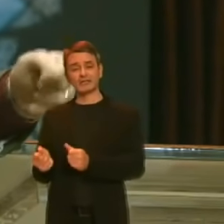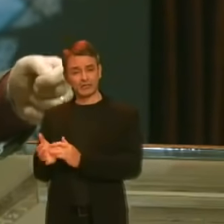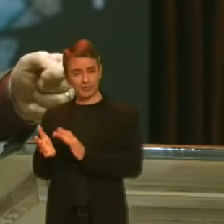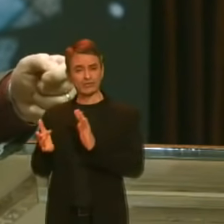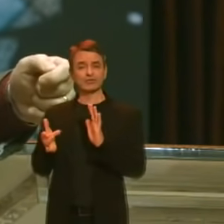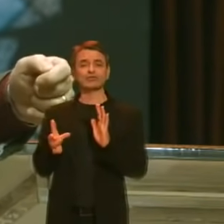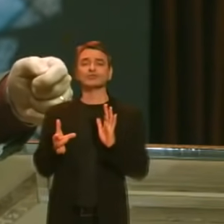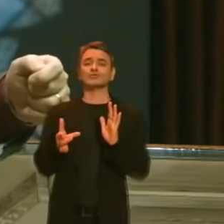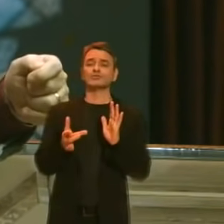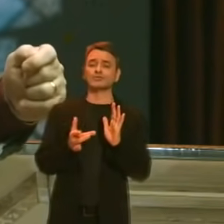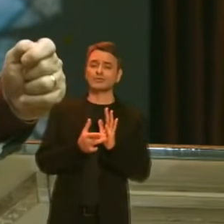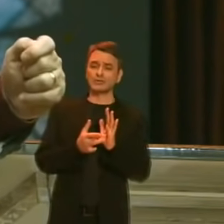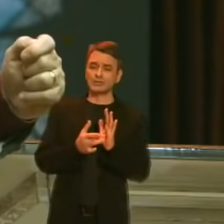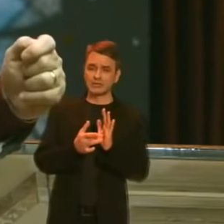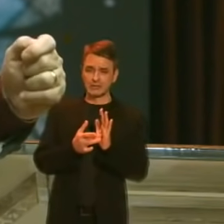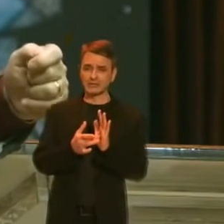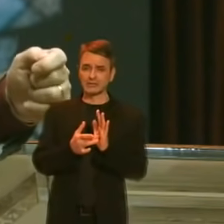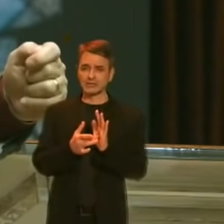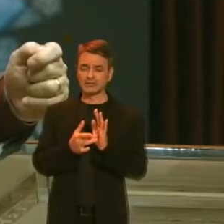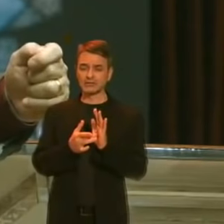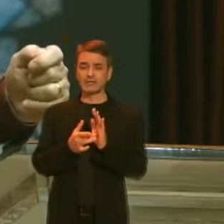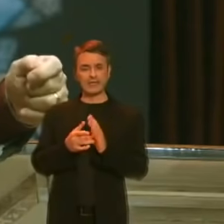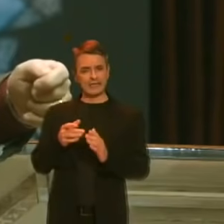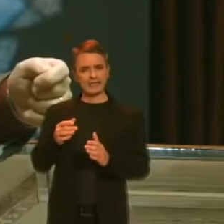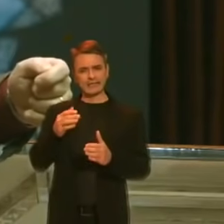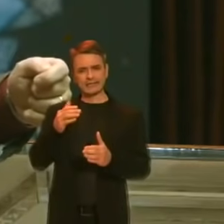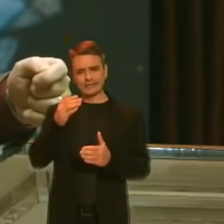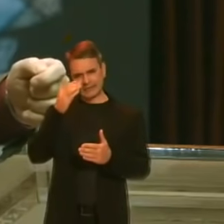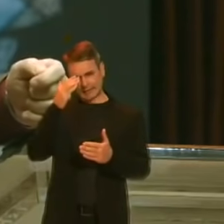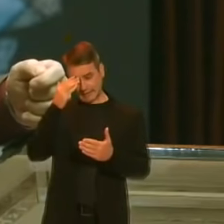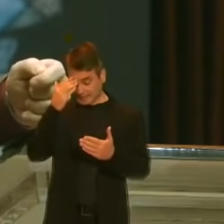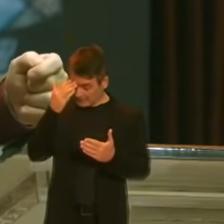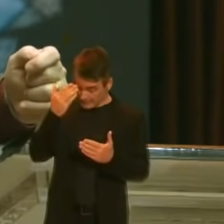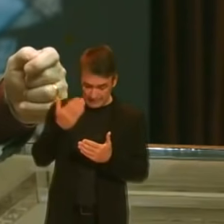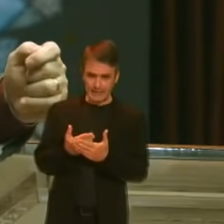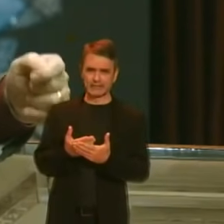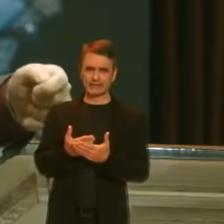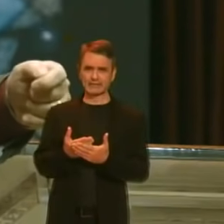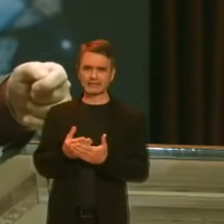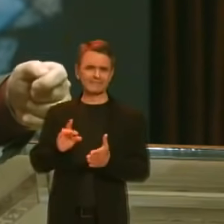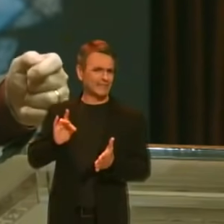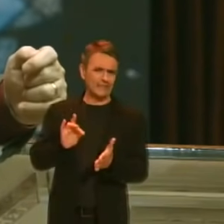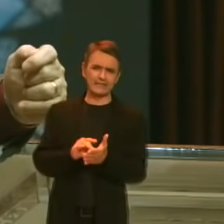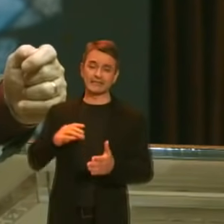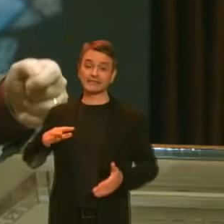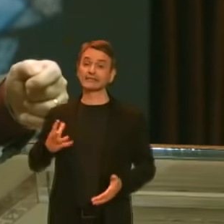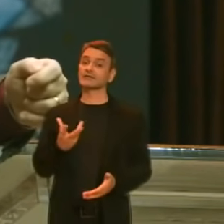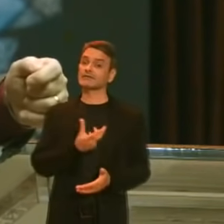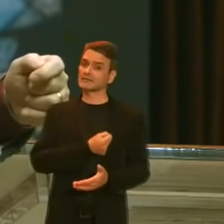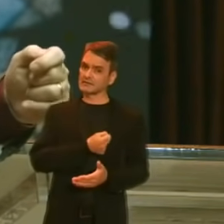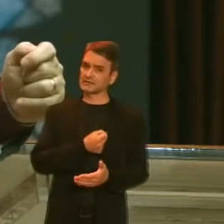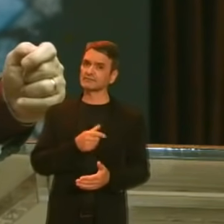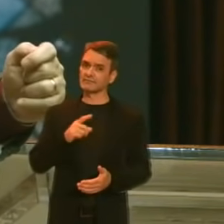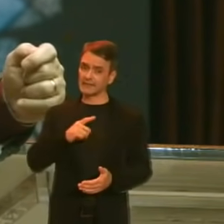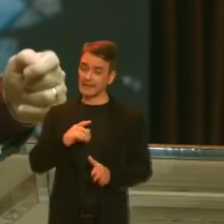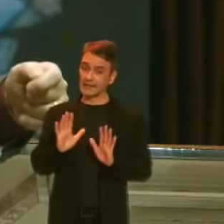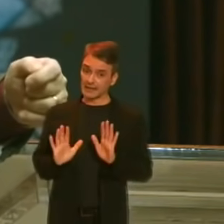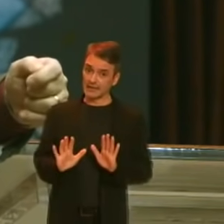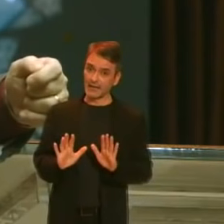da vida, se você tem certeza da salvação, não dá para viver